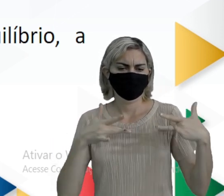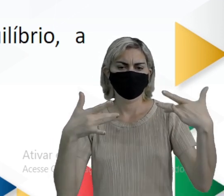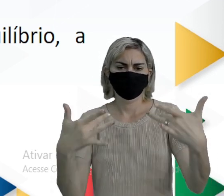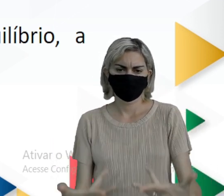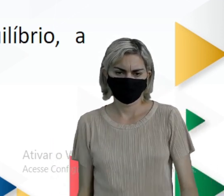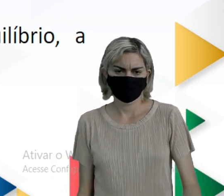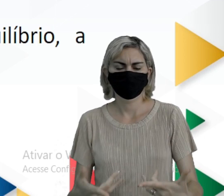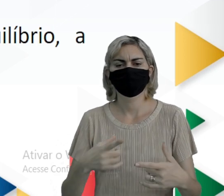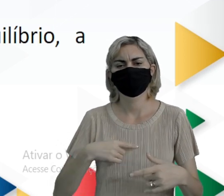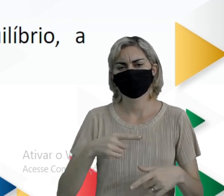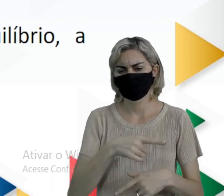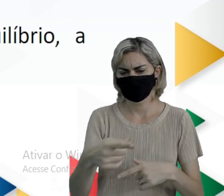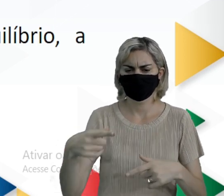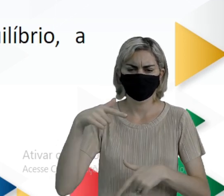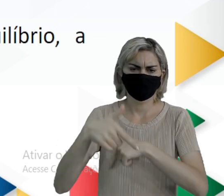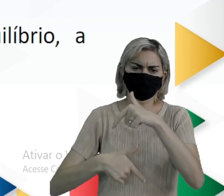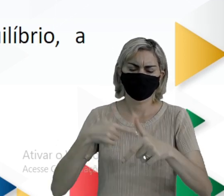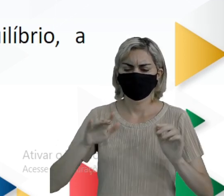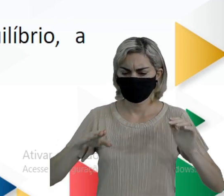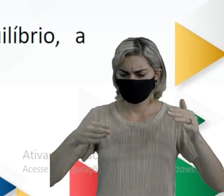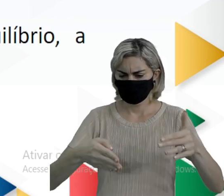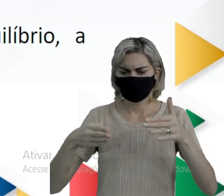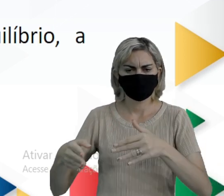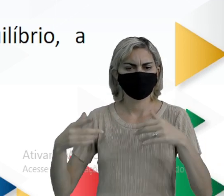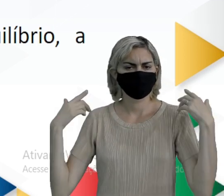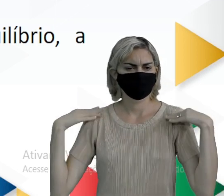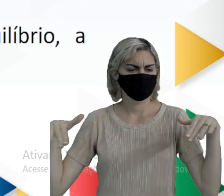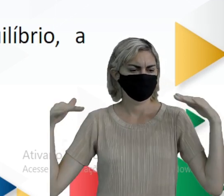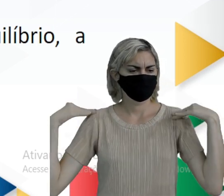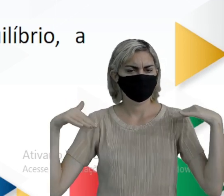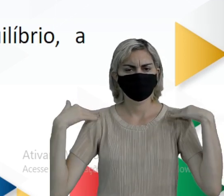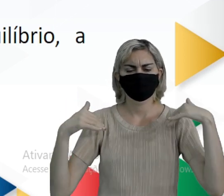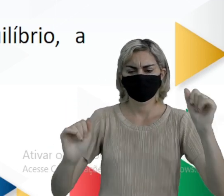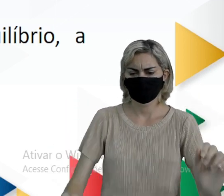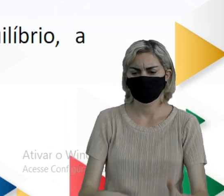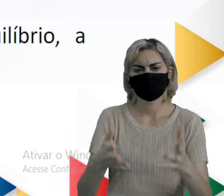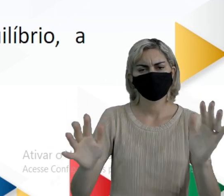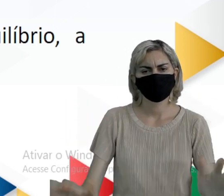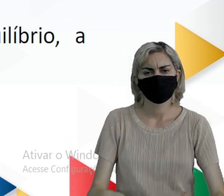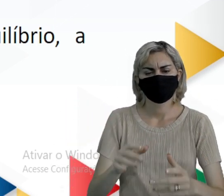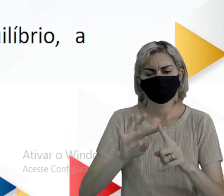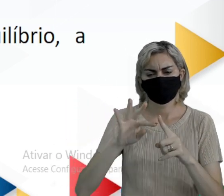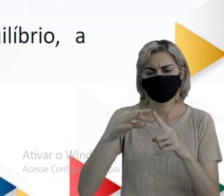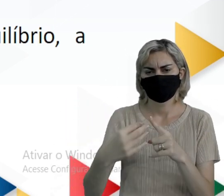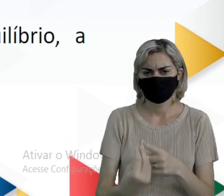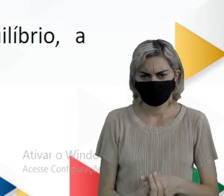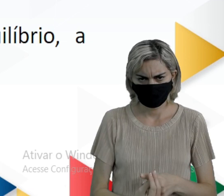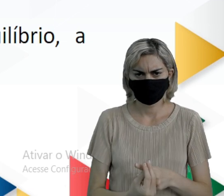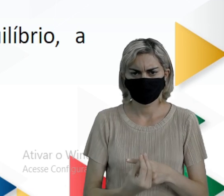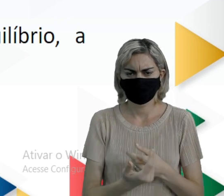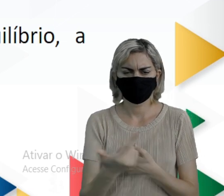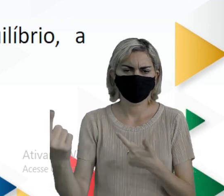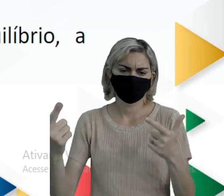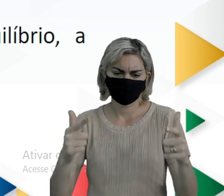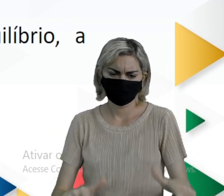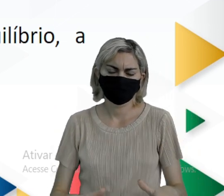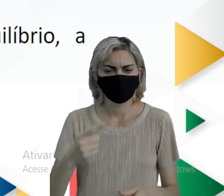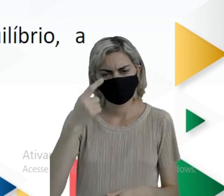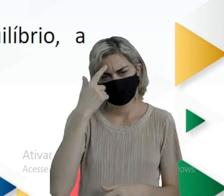voluntariamente. São atividades voltadas para o lazer e favorecem as atividades físicas e ou